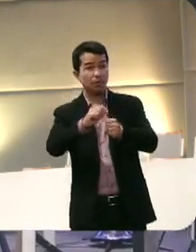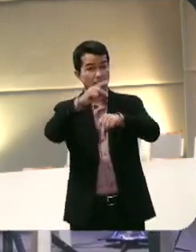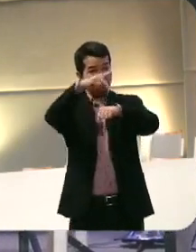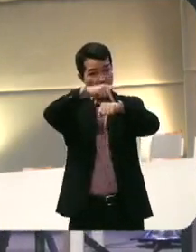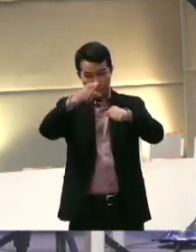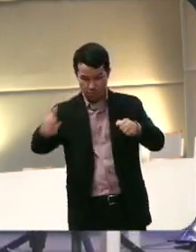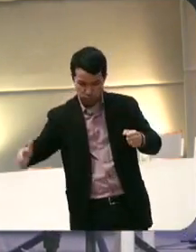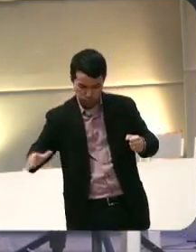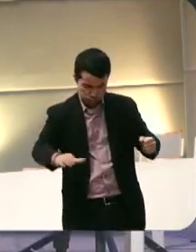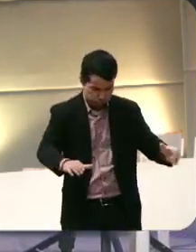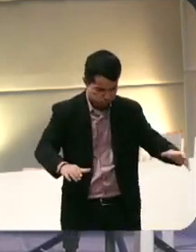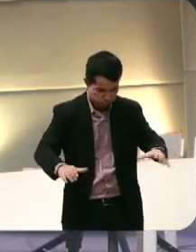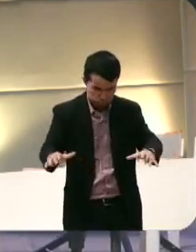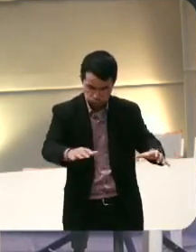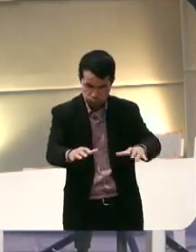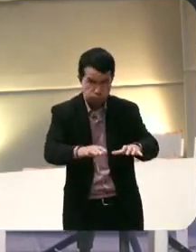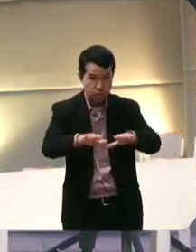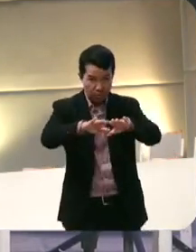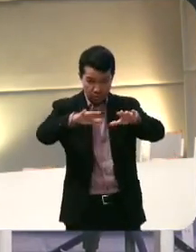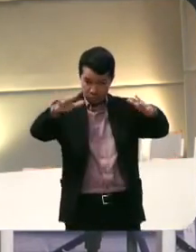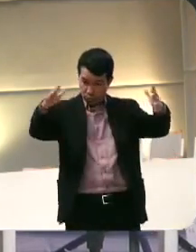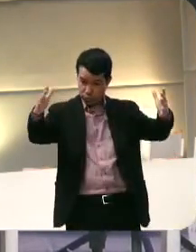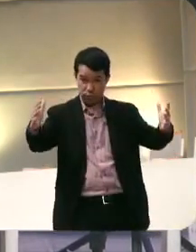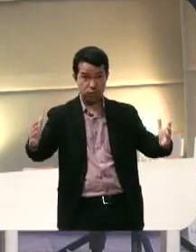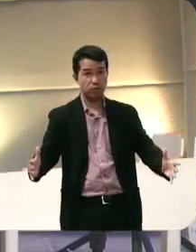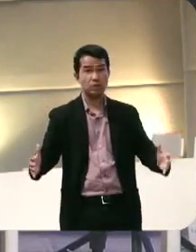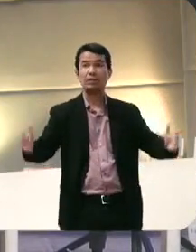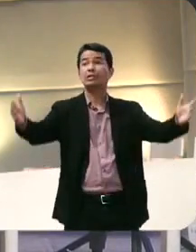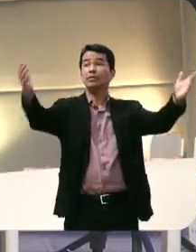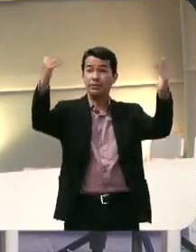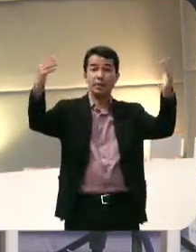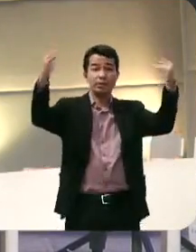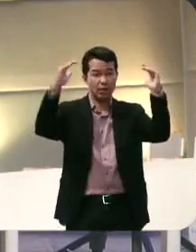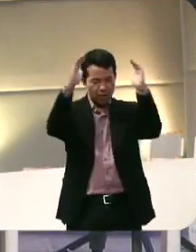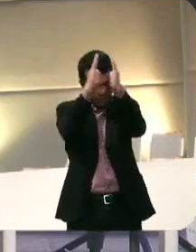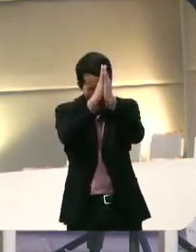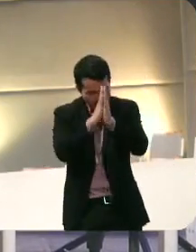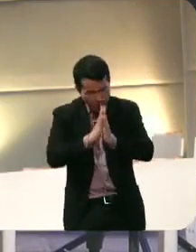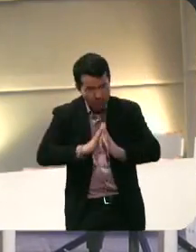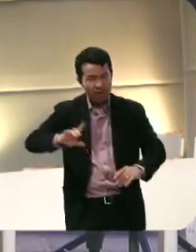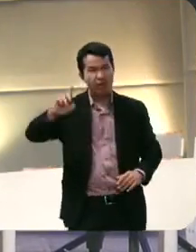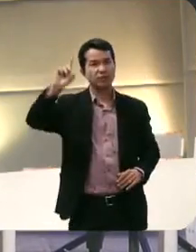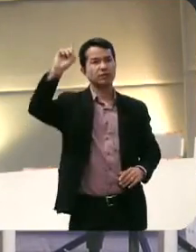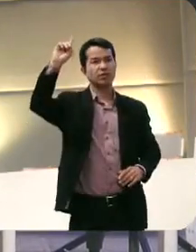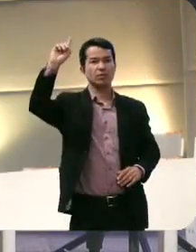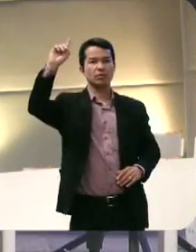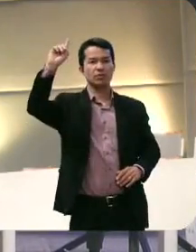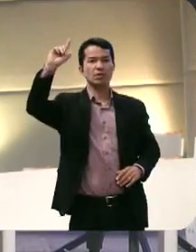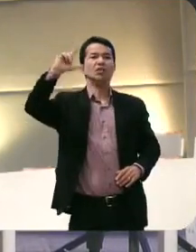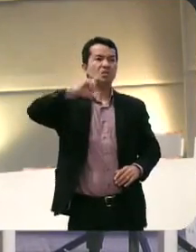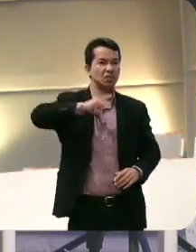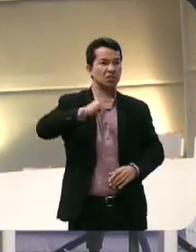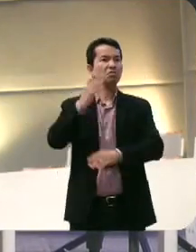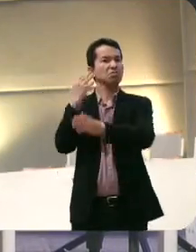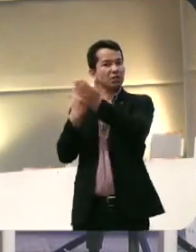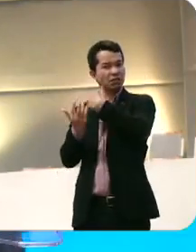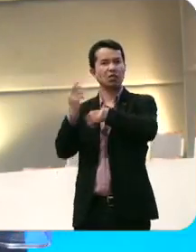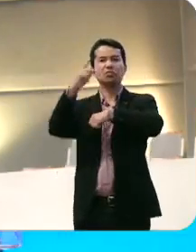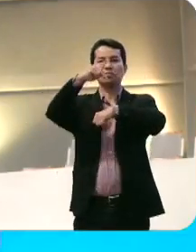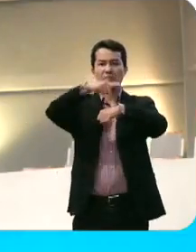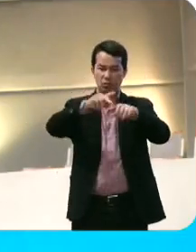sagrados, os lugares de encontro com Deus, restaurar a comunhão, os altares quebrados. E a primeira coisa